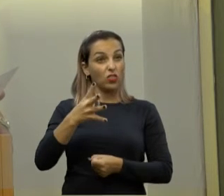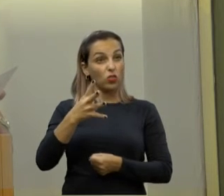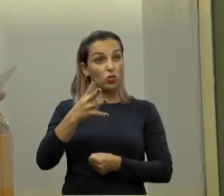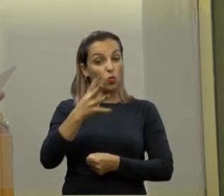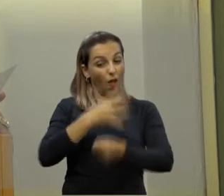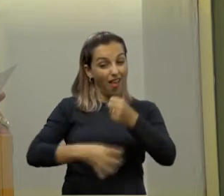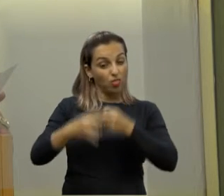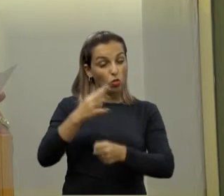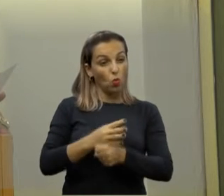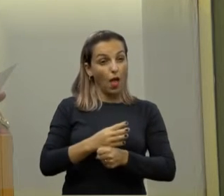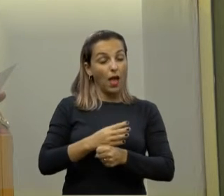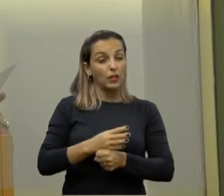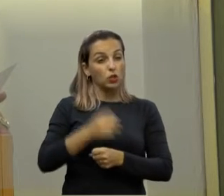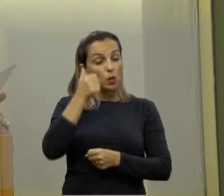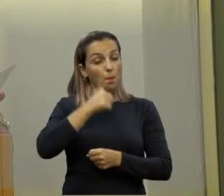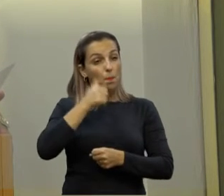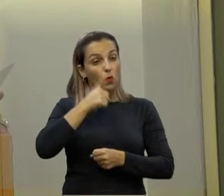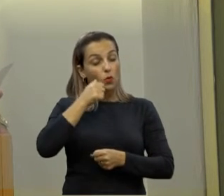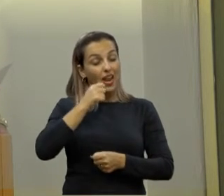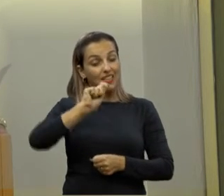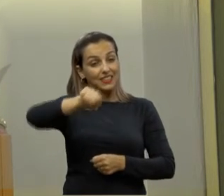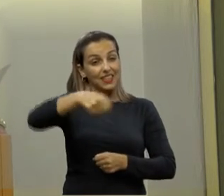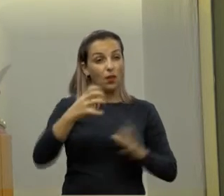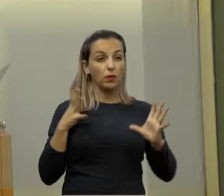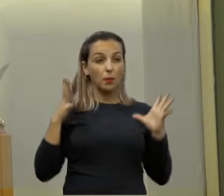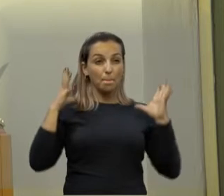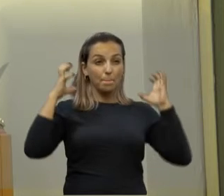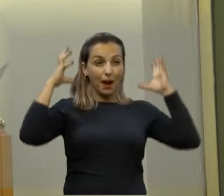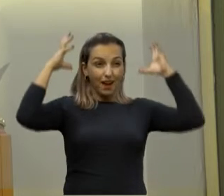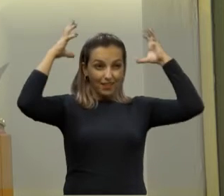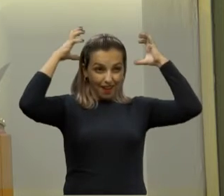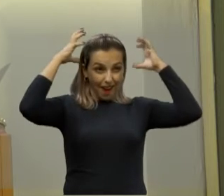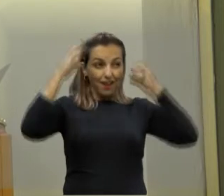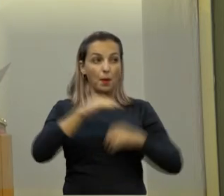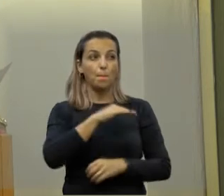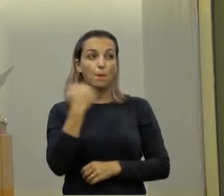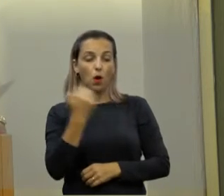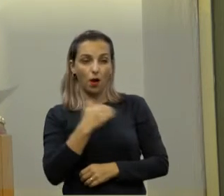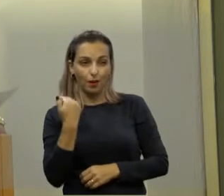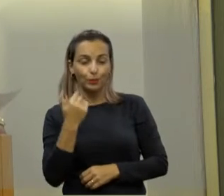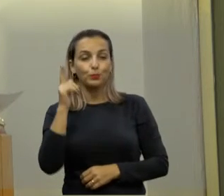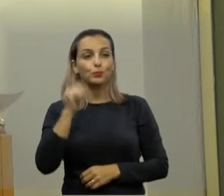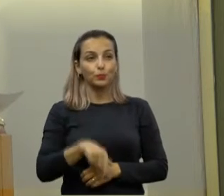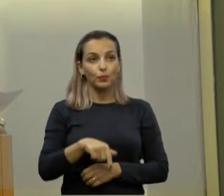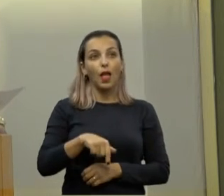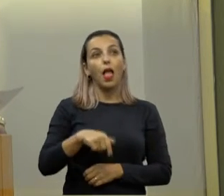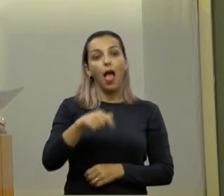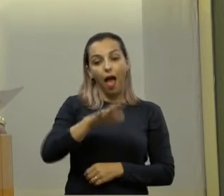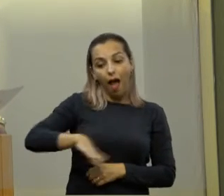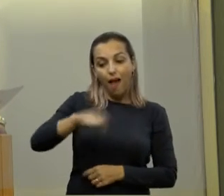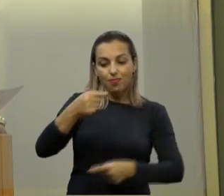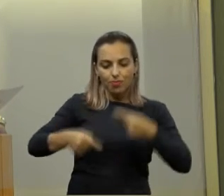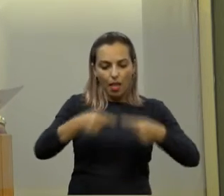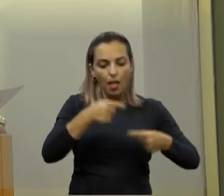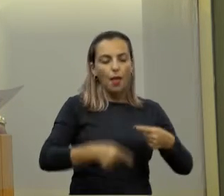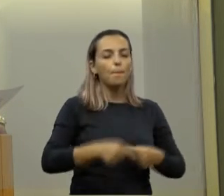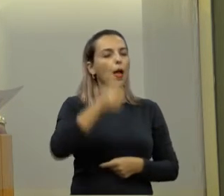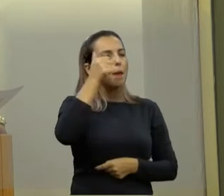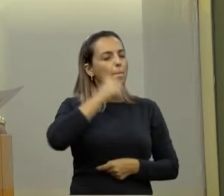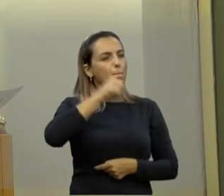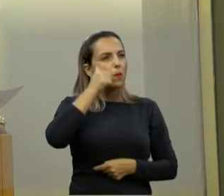anos da morte de Marielle e a gente precisa falar sobre a morte de mulheres na política a morte de Corpos